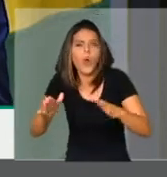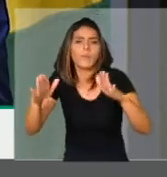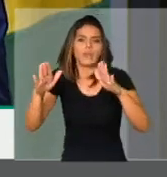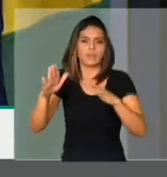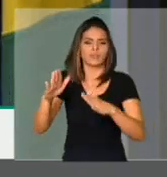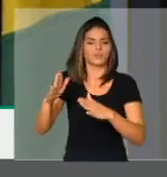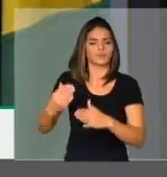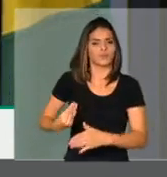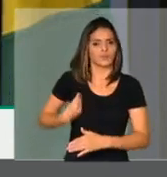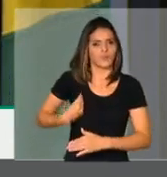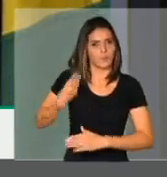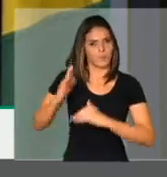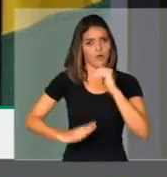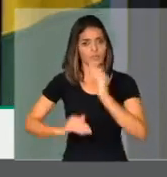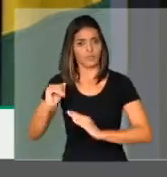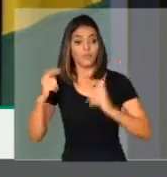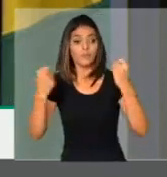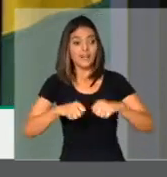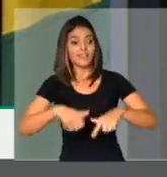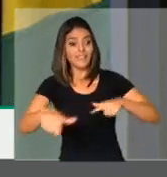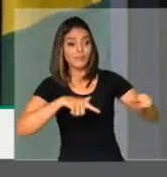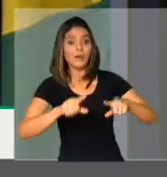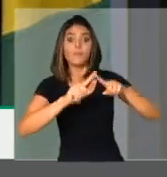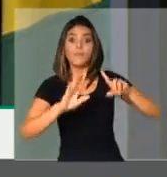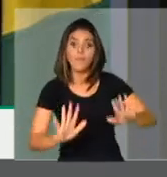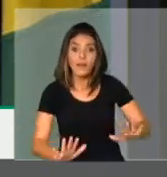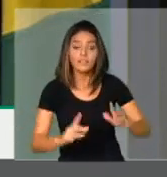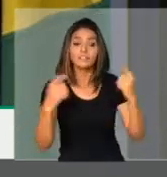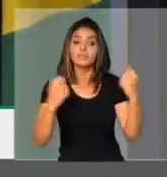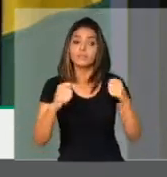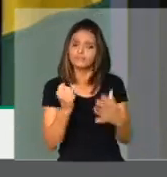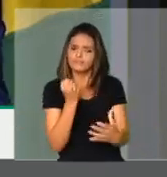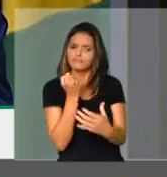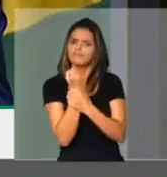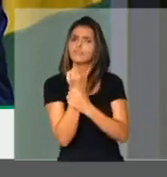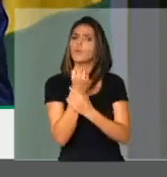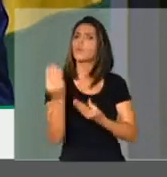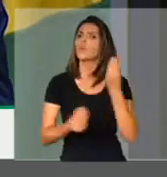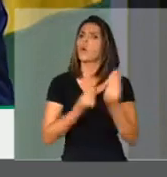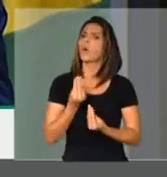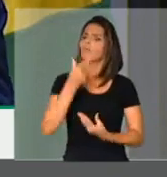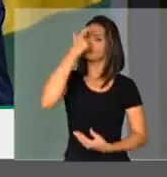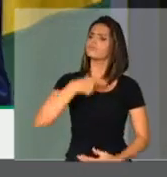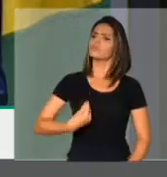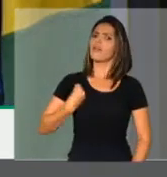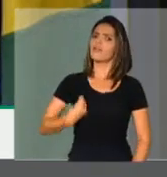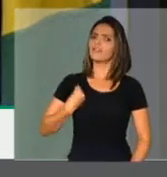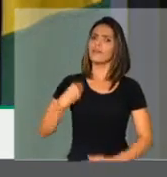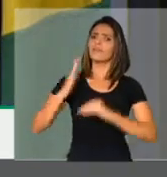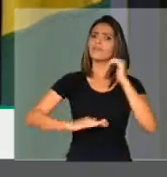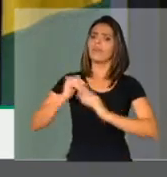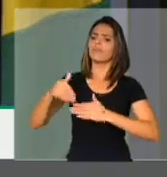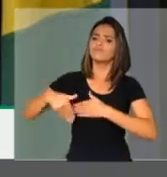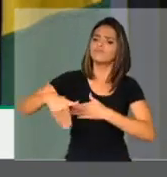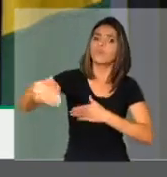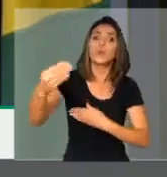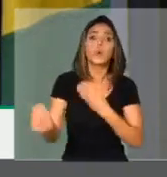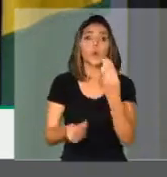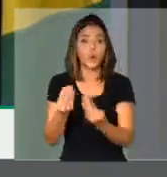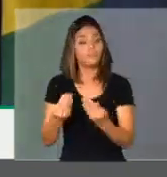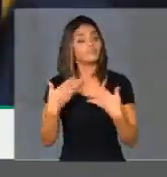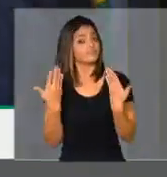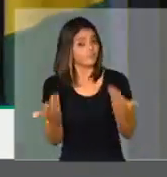mas precisam ter uma segurança do que será feito das suas vidas. Então esse é um debate que nós trazemos para essa